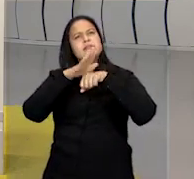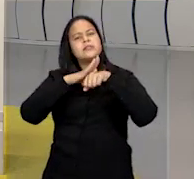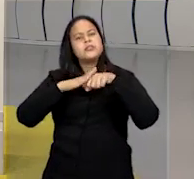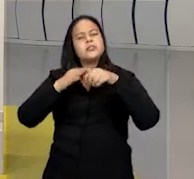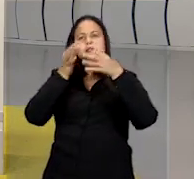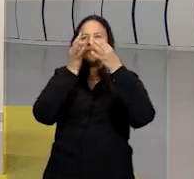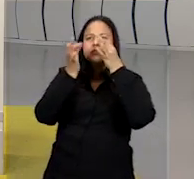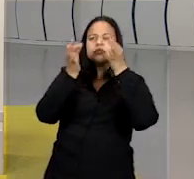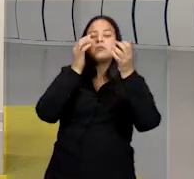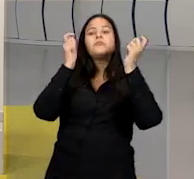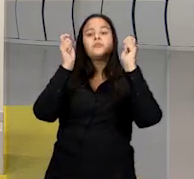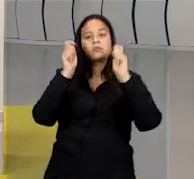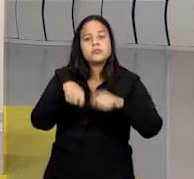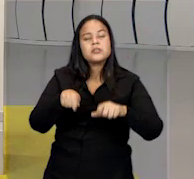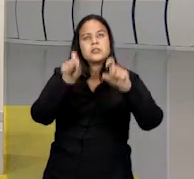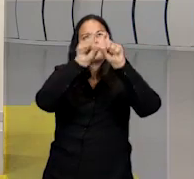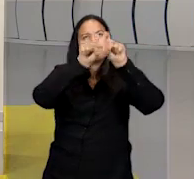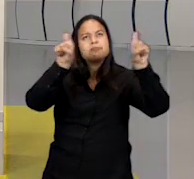questão.